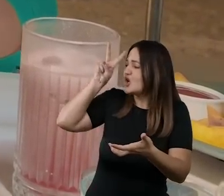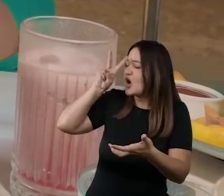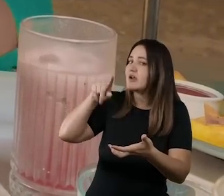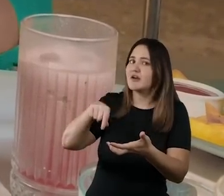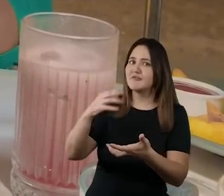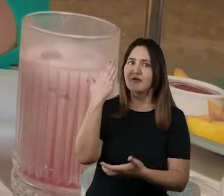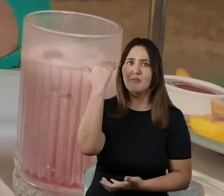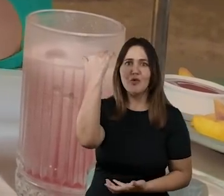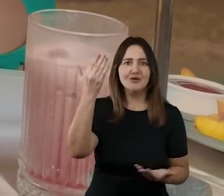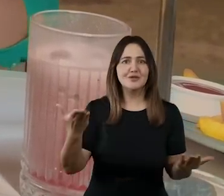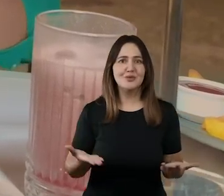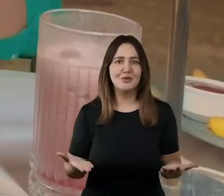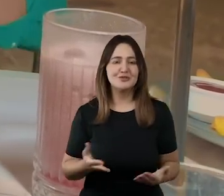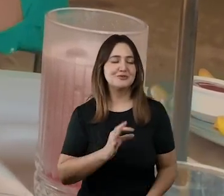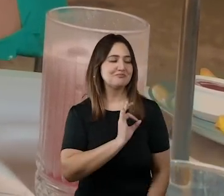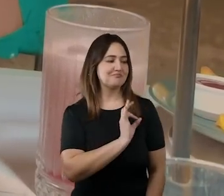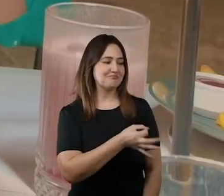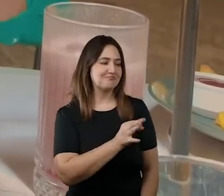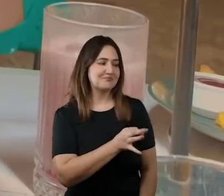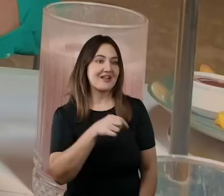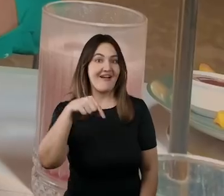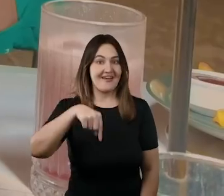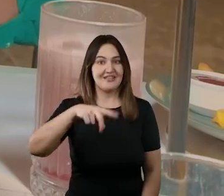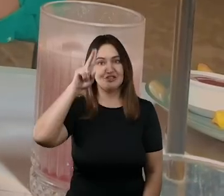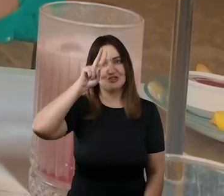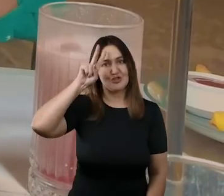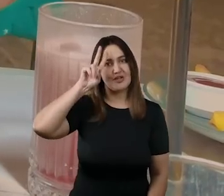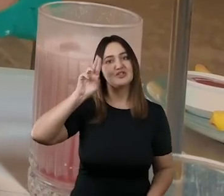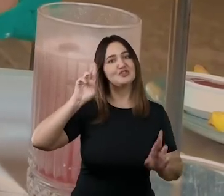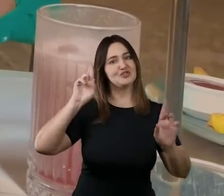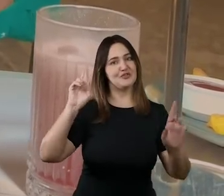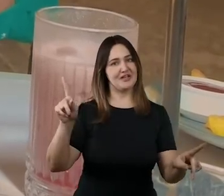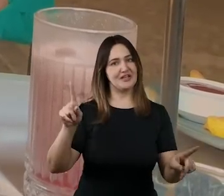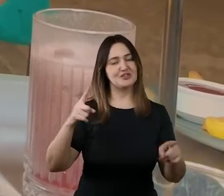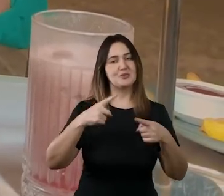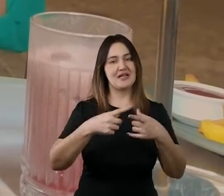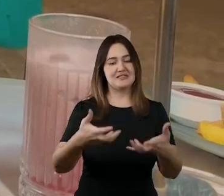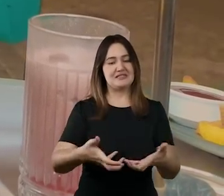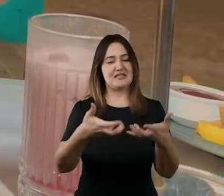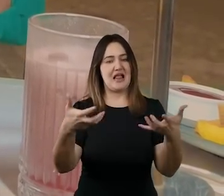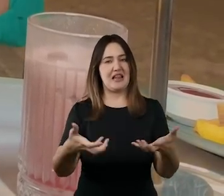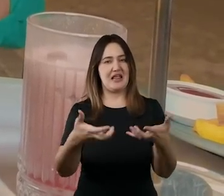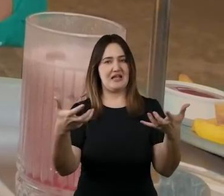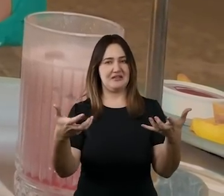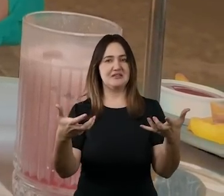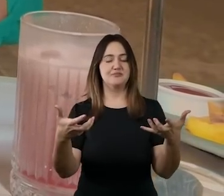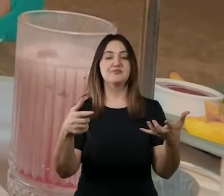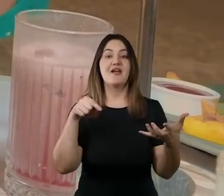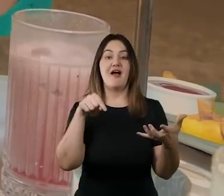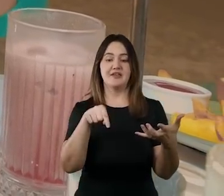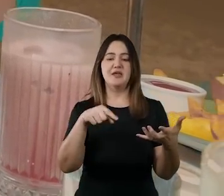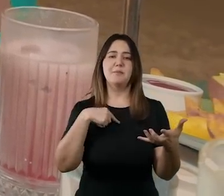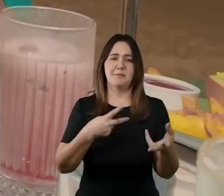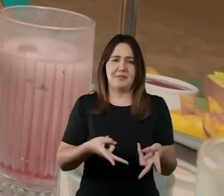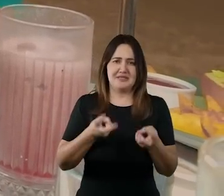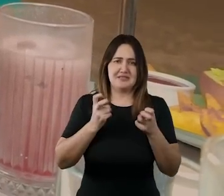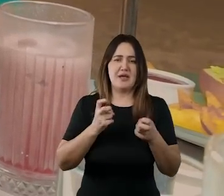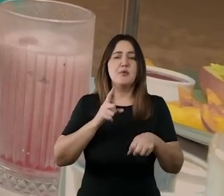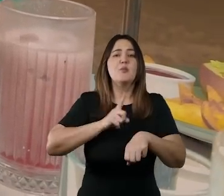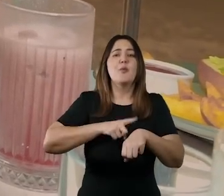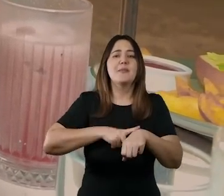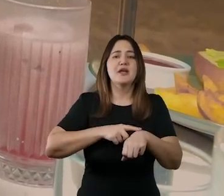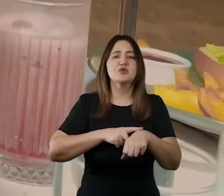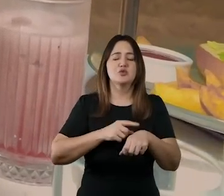tão famosa aqui, amor. É verdade. E aqui é um pouco diferente das famosas saladas gregas que a gente vê por aí. Sim. Aqui você pode notar que